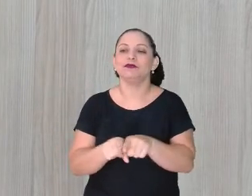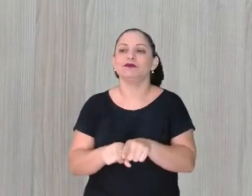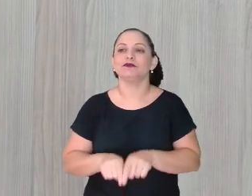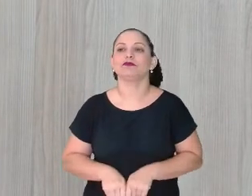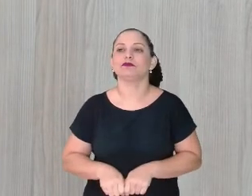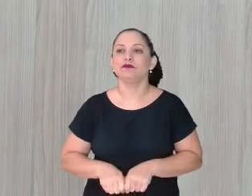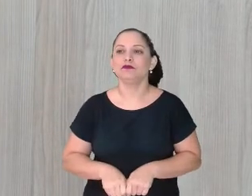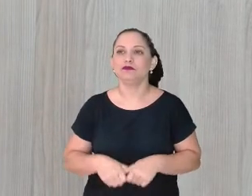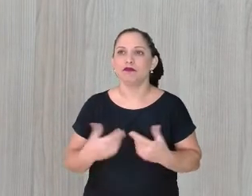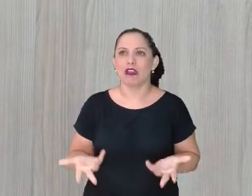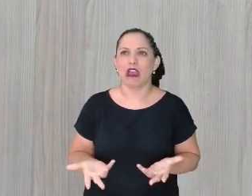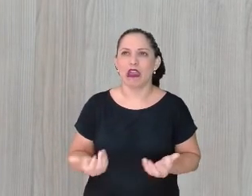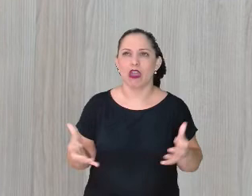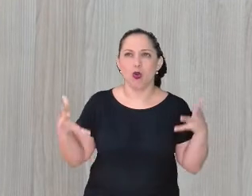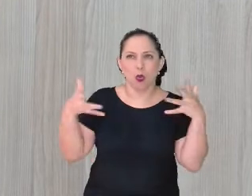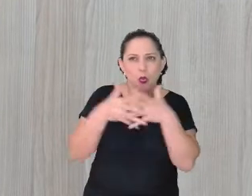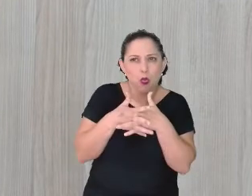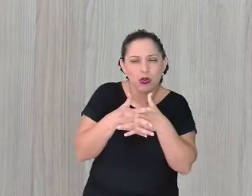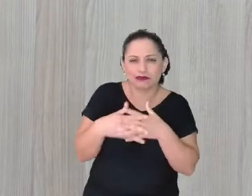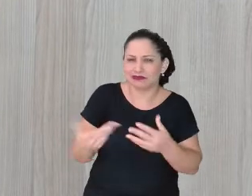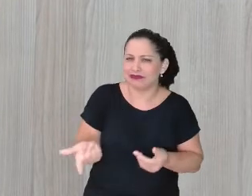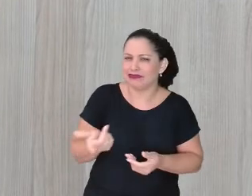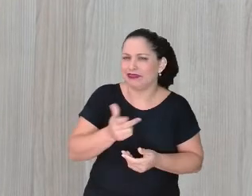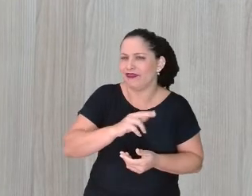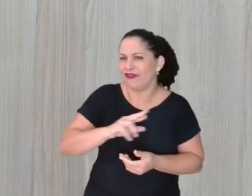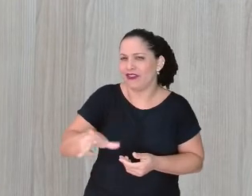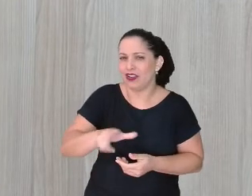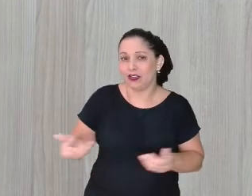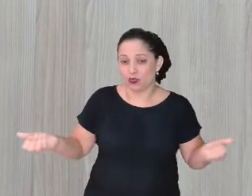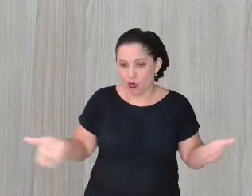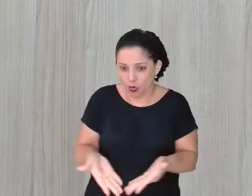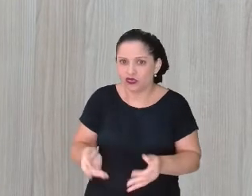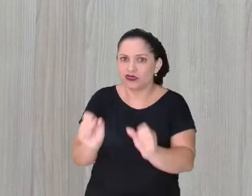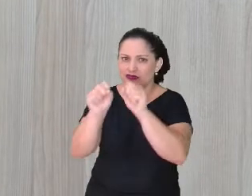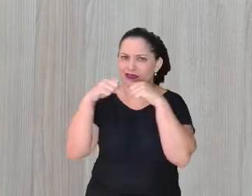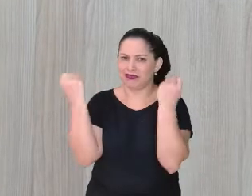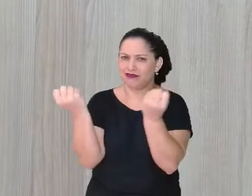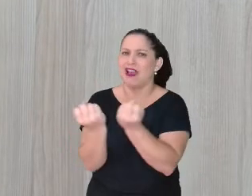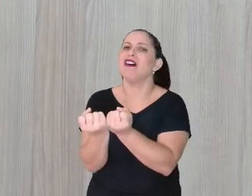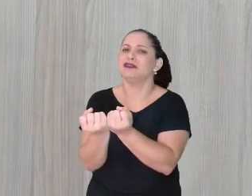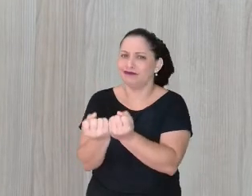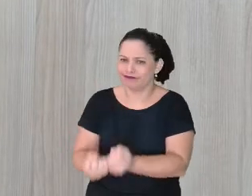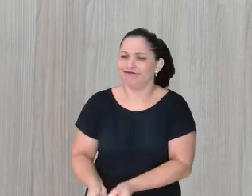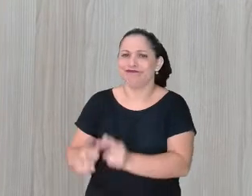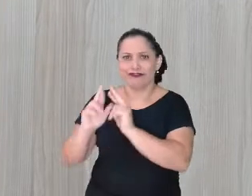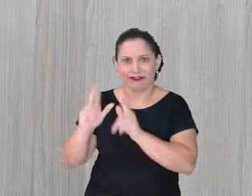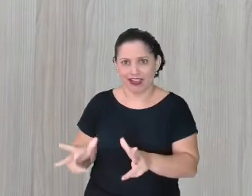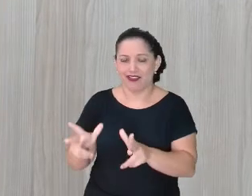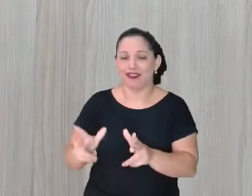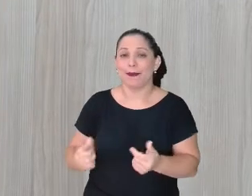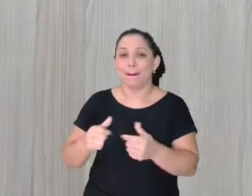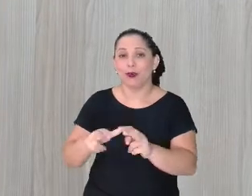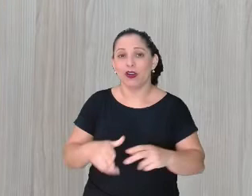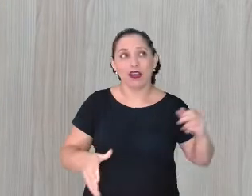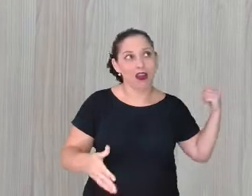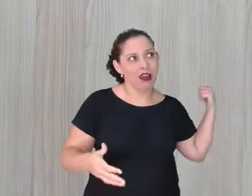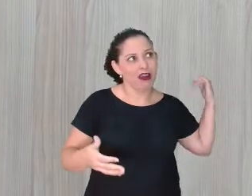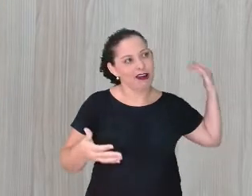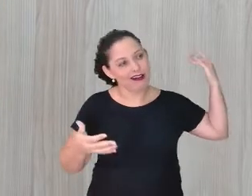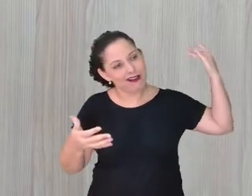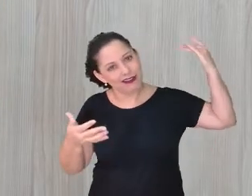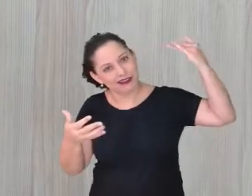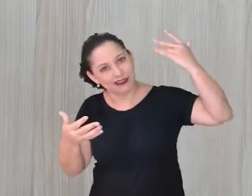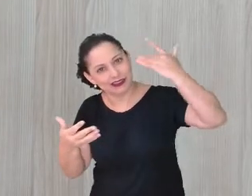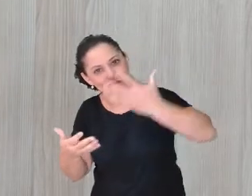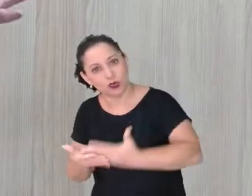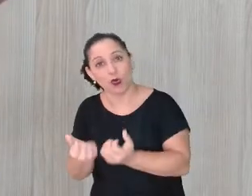Não é tão complexa como a sociedade da qual a gente está inserida, né? Porque aí ao longo dos anos a população